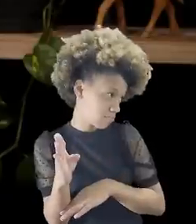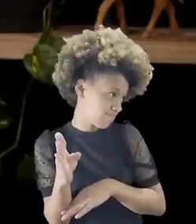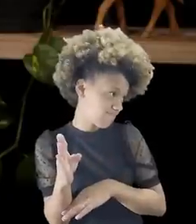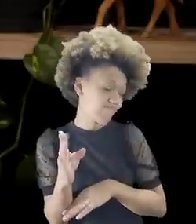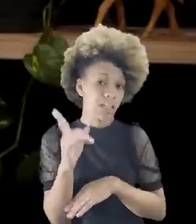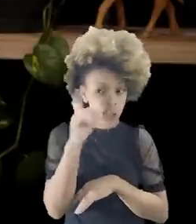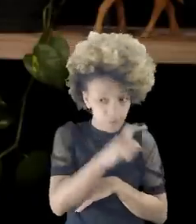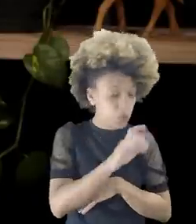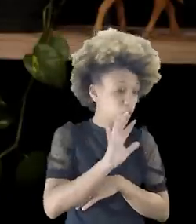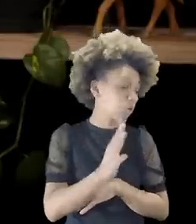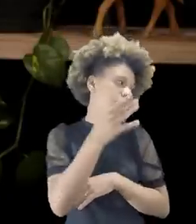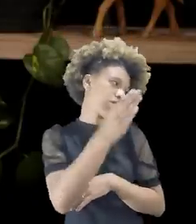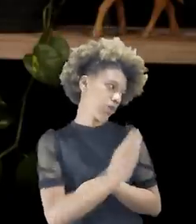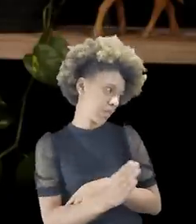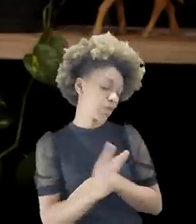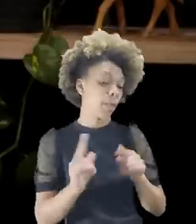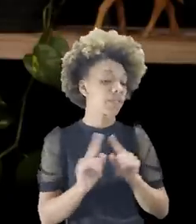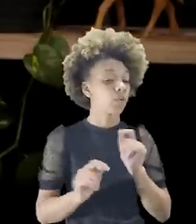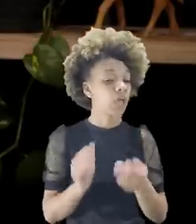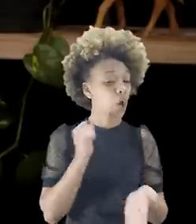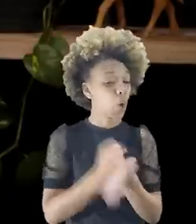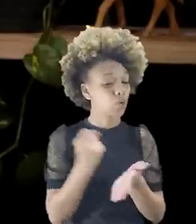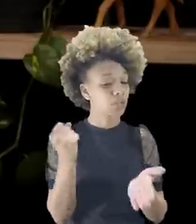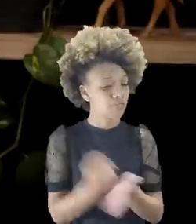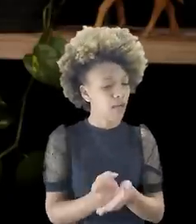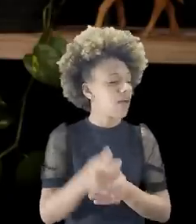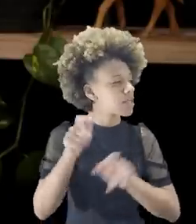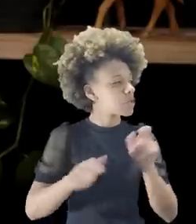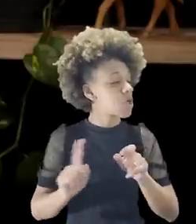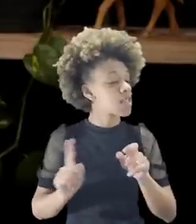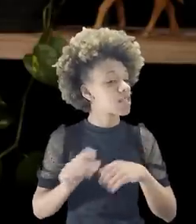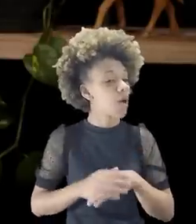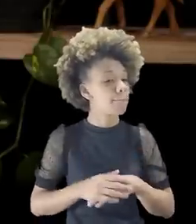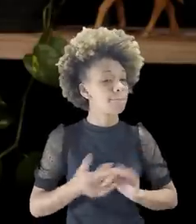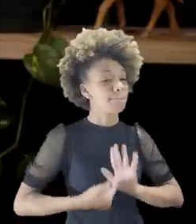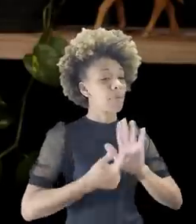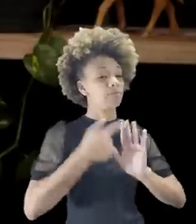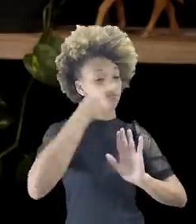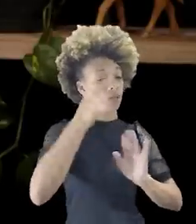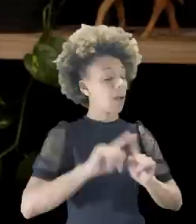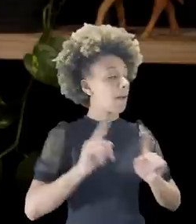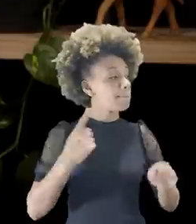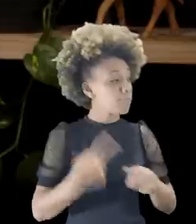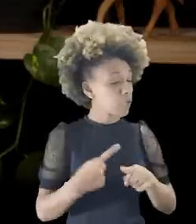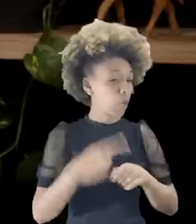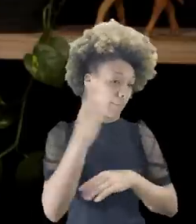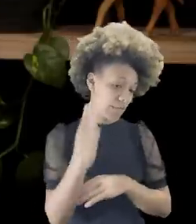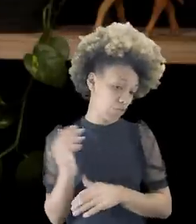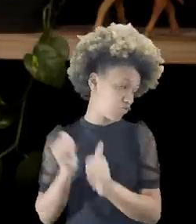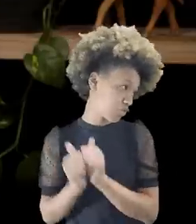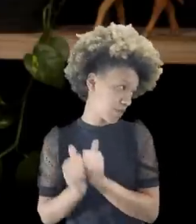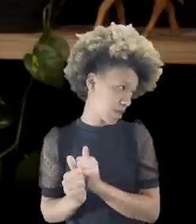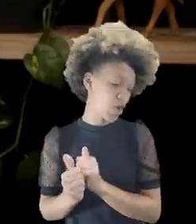dificilmente eu via no Brasil que é isso é você contratar as pessoas não pelo status delas porque o brasileiro do futebol